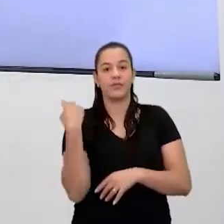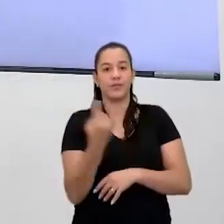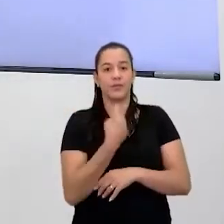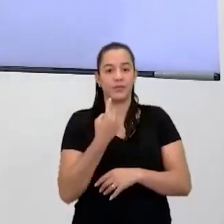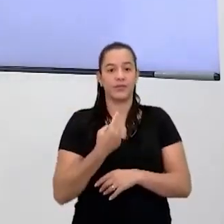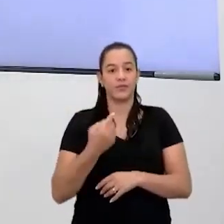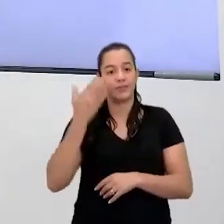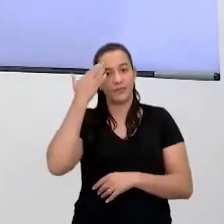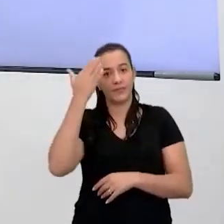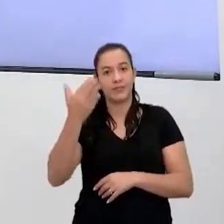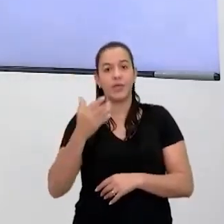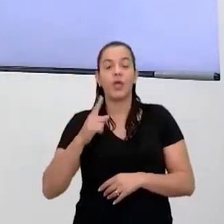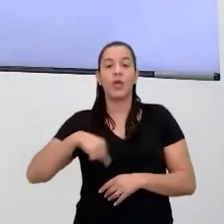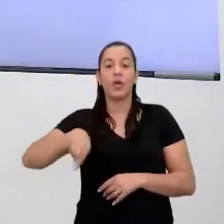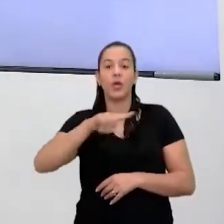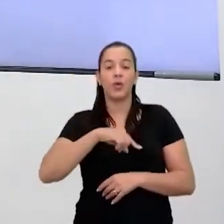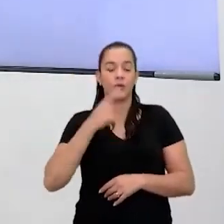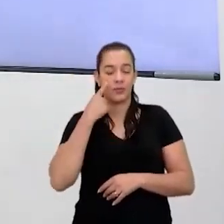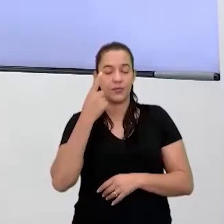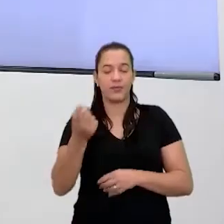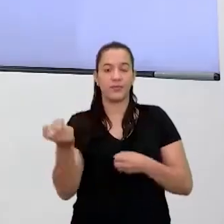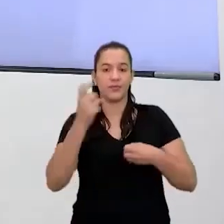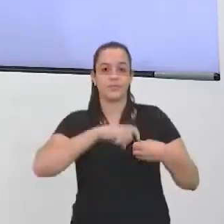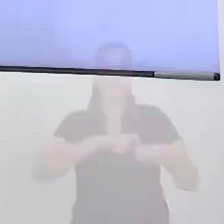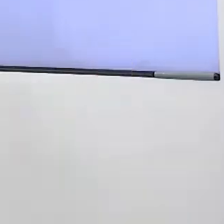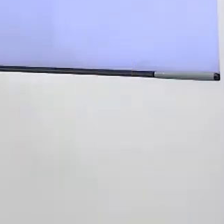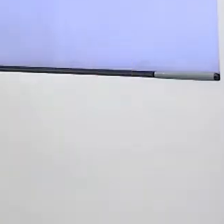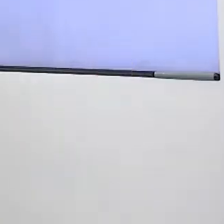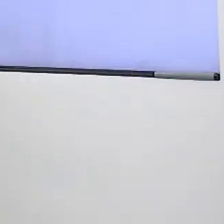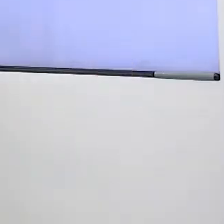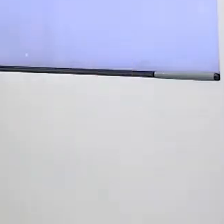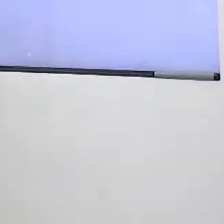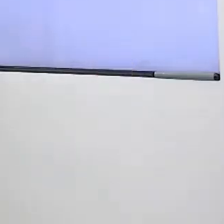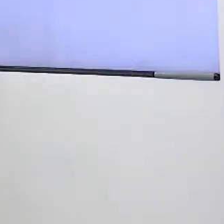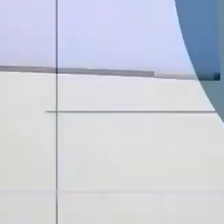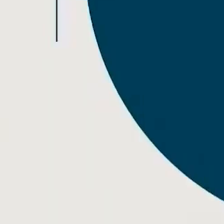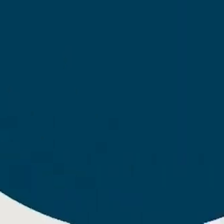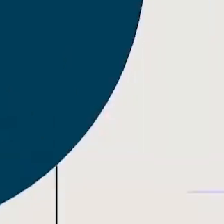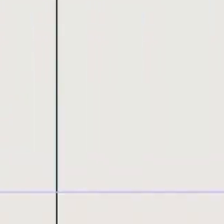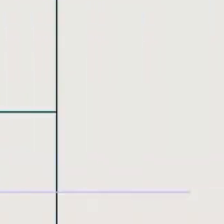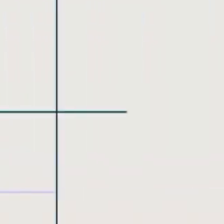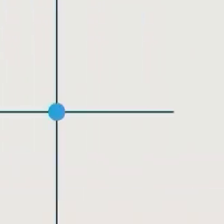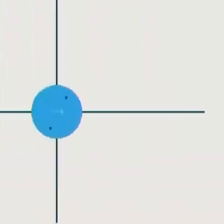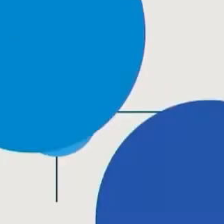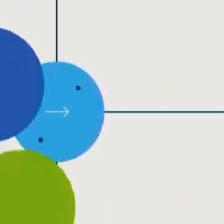conosco. Produça, roda a vinhetinha, já voltamos.